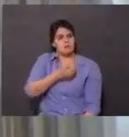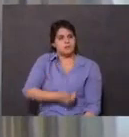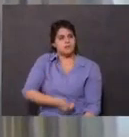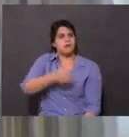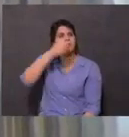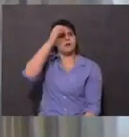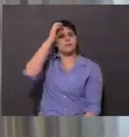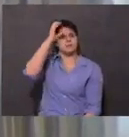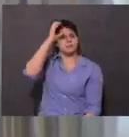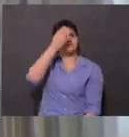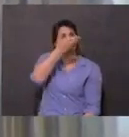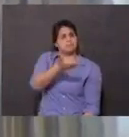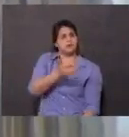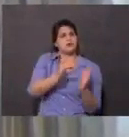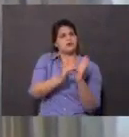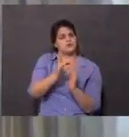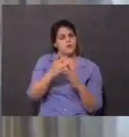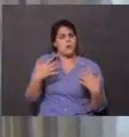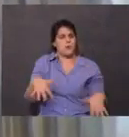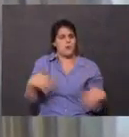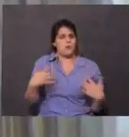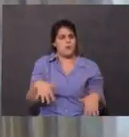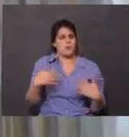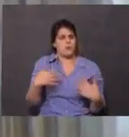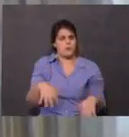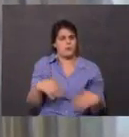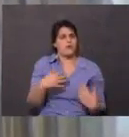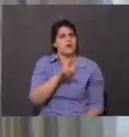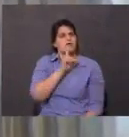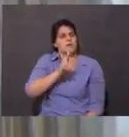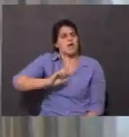surpreendidos com a sua inteligência e as suas